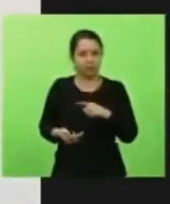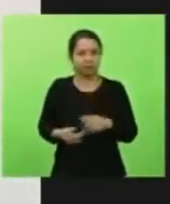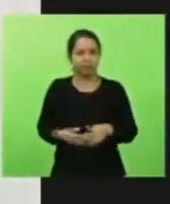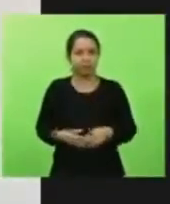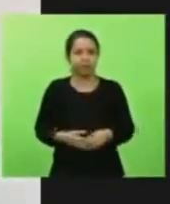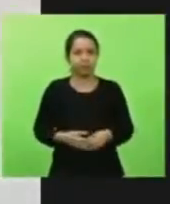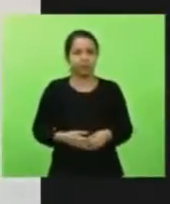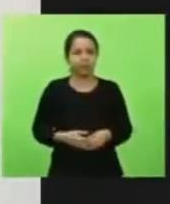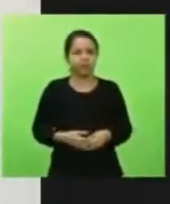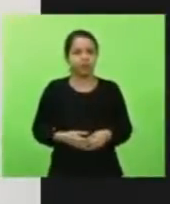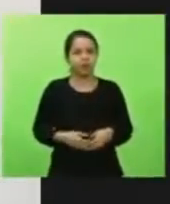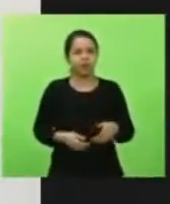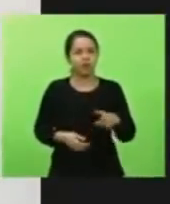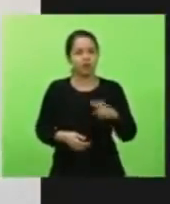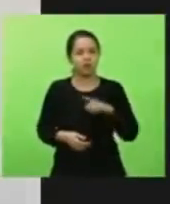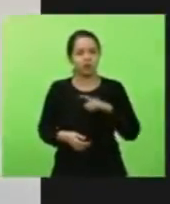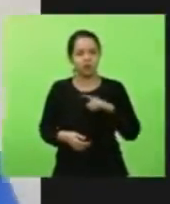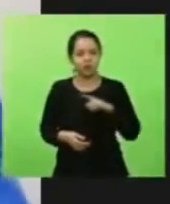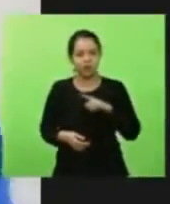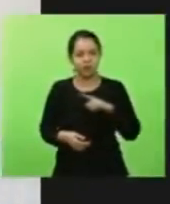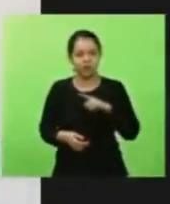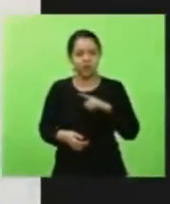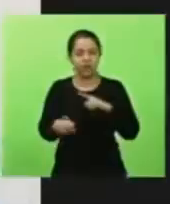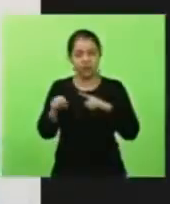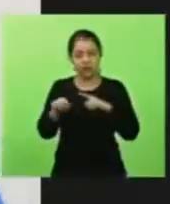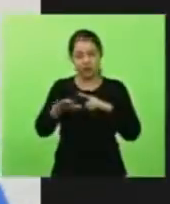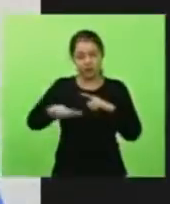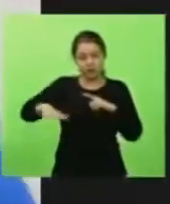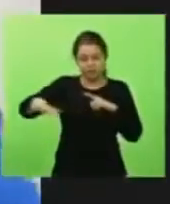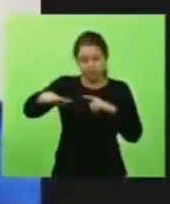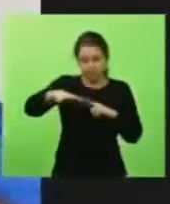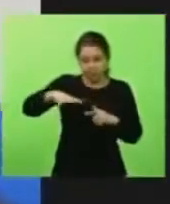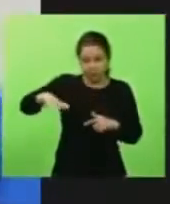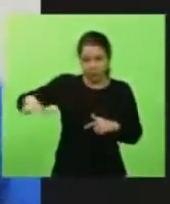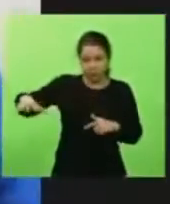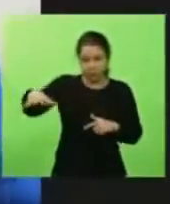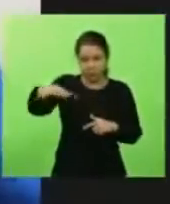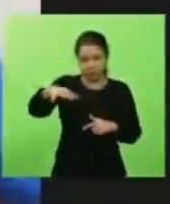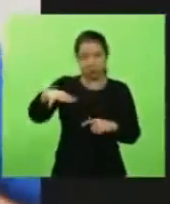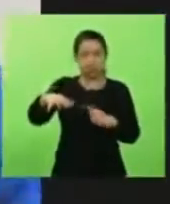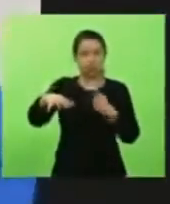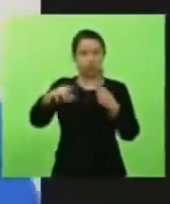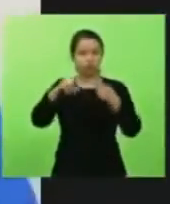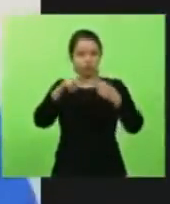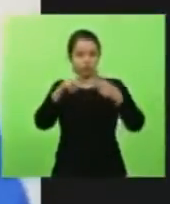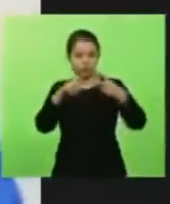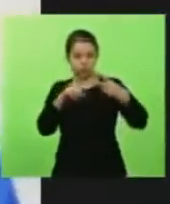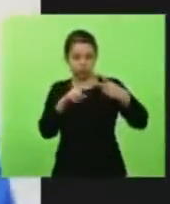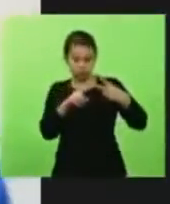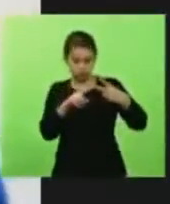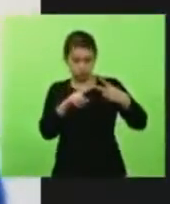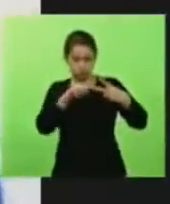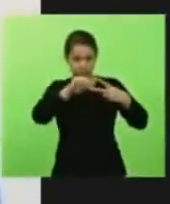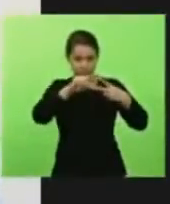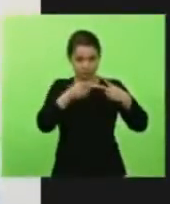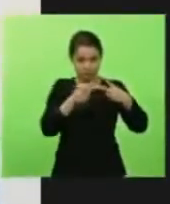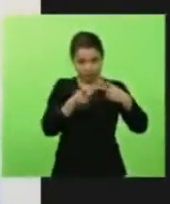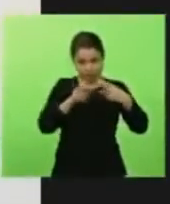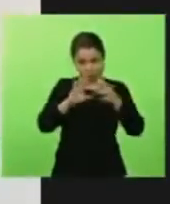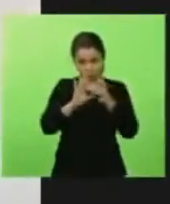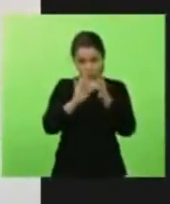E existem nesses sistemas duas relações juntas